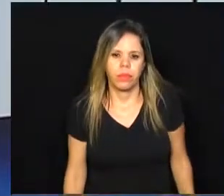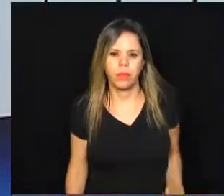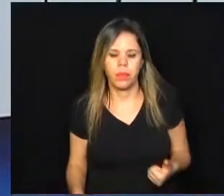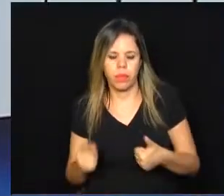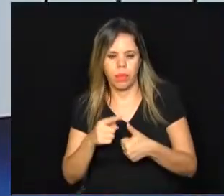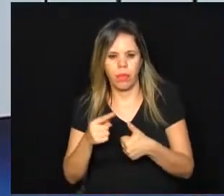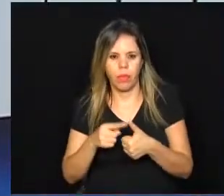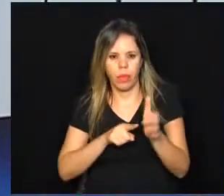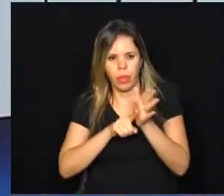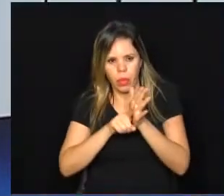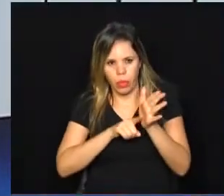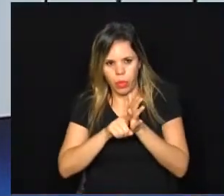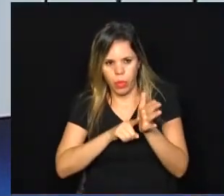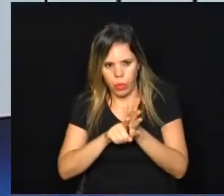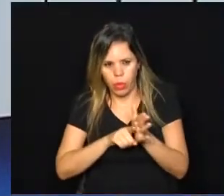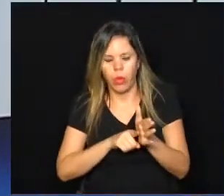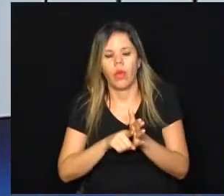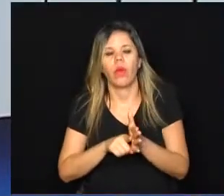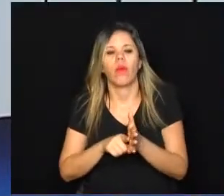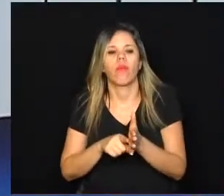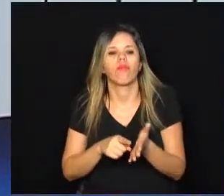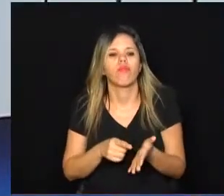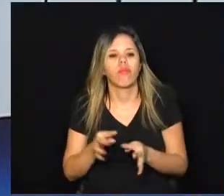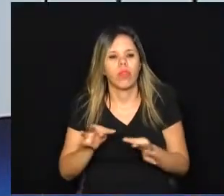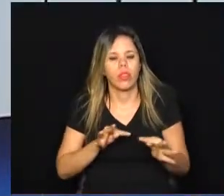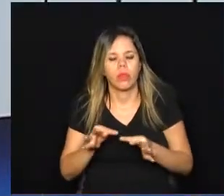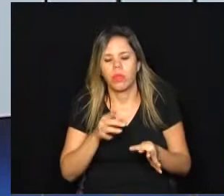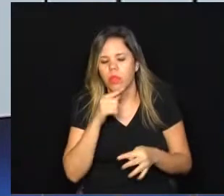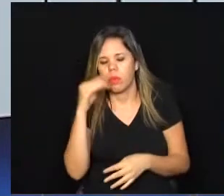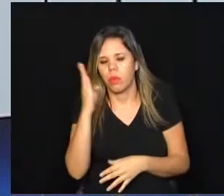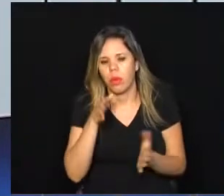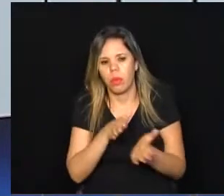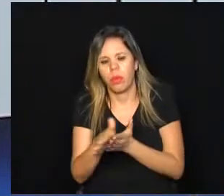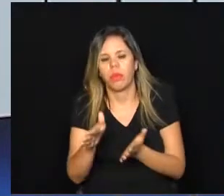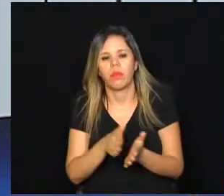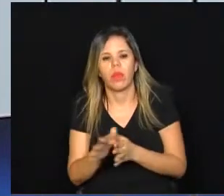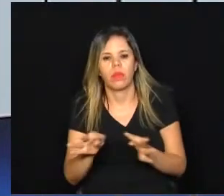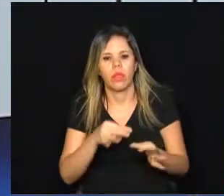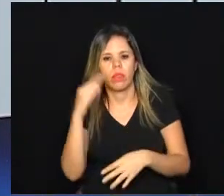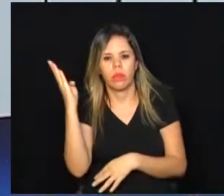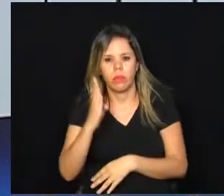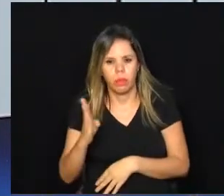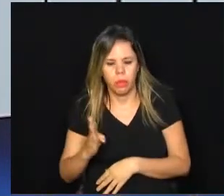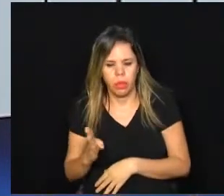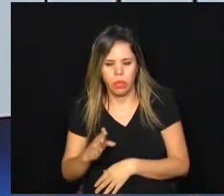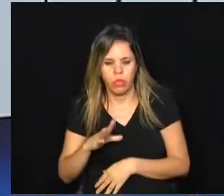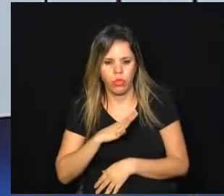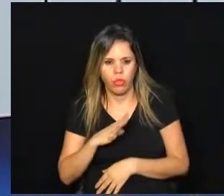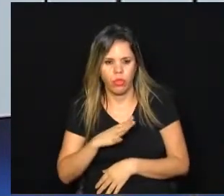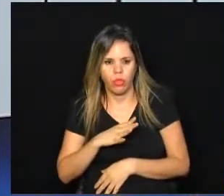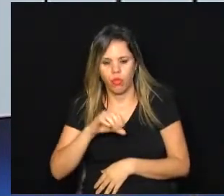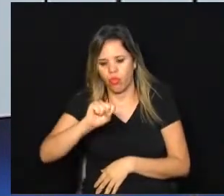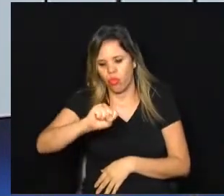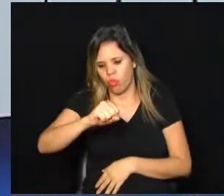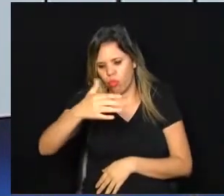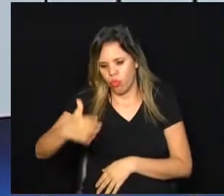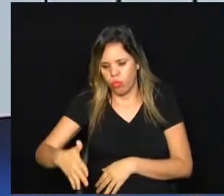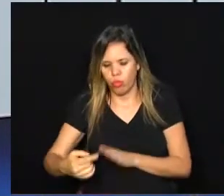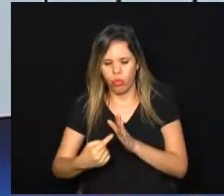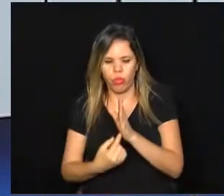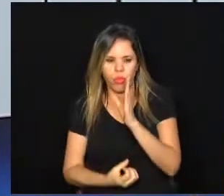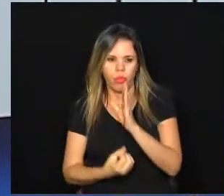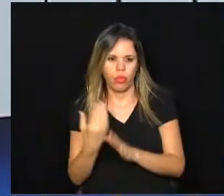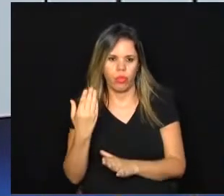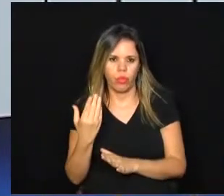do saneamento no Brasil, publicado anualmente pelo Trata Brasil, a cidade de Santos aparece na